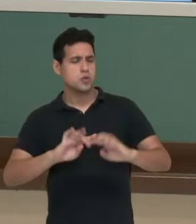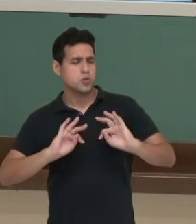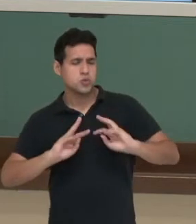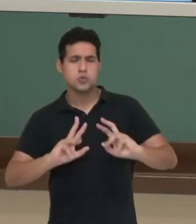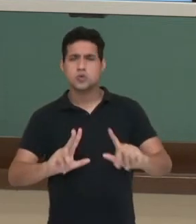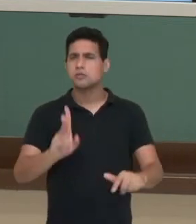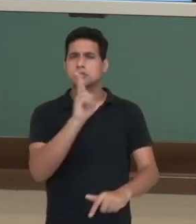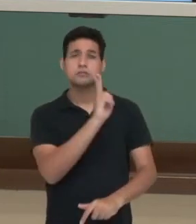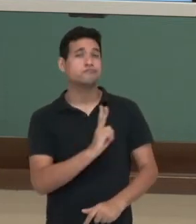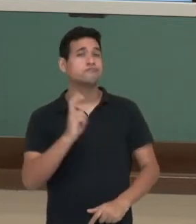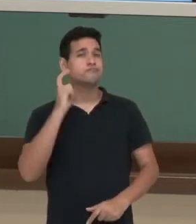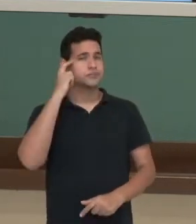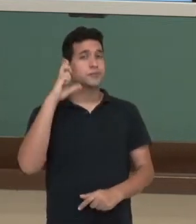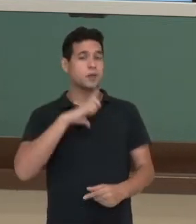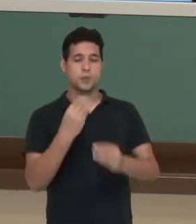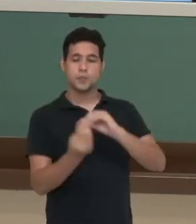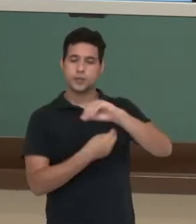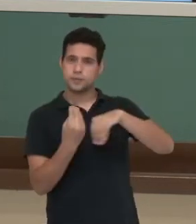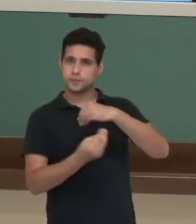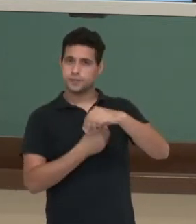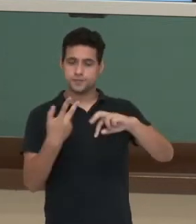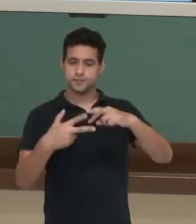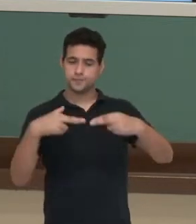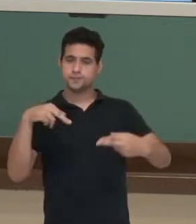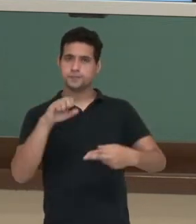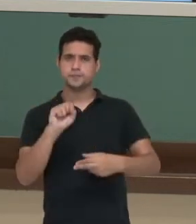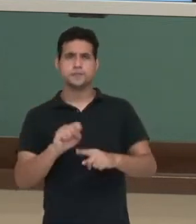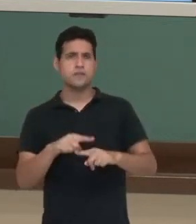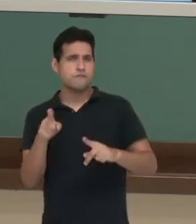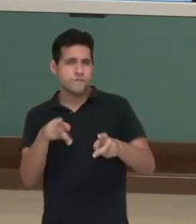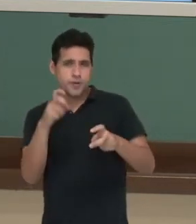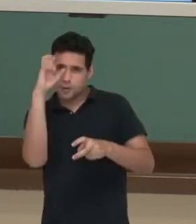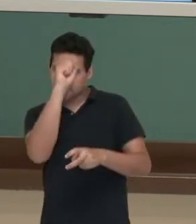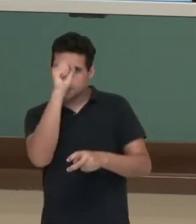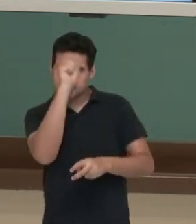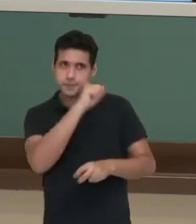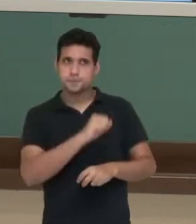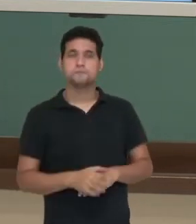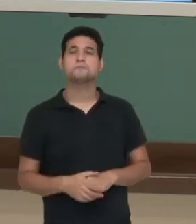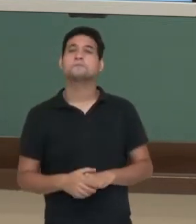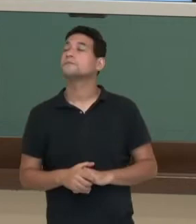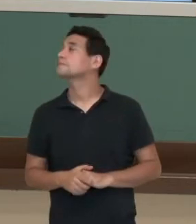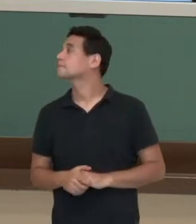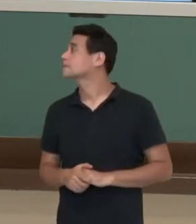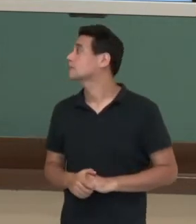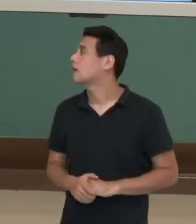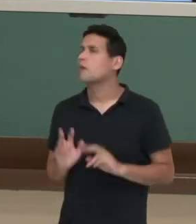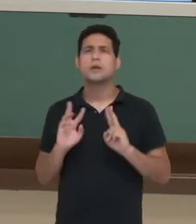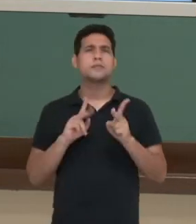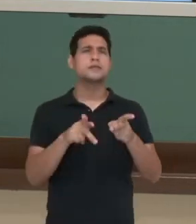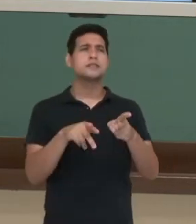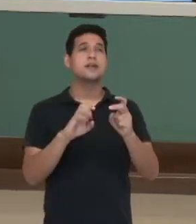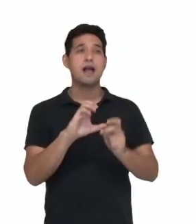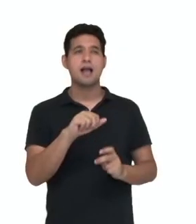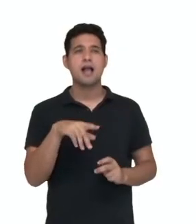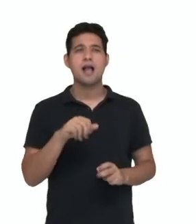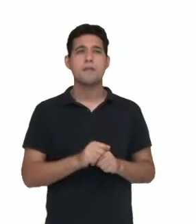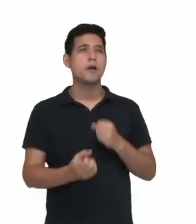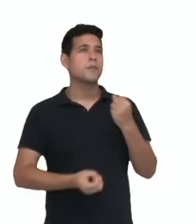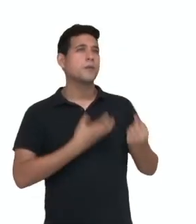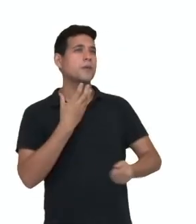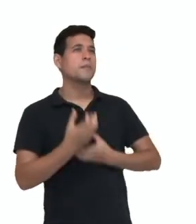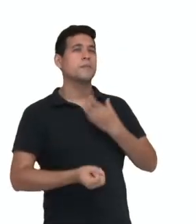as culturas possíveis, sim? Vamos a ver? Agora, observa a tapa de um poemário